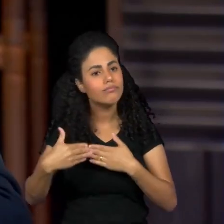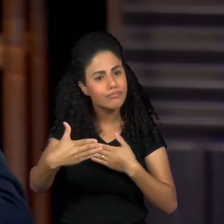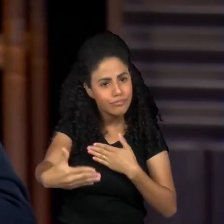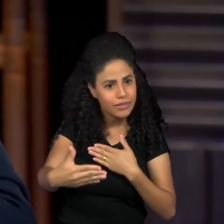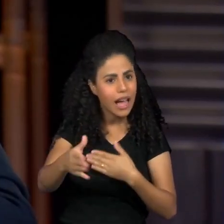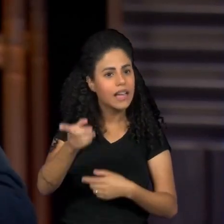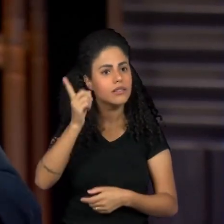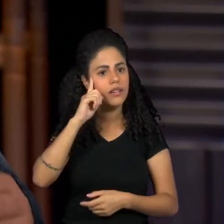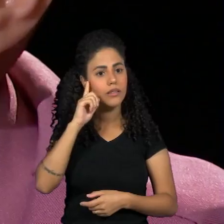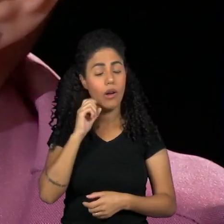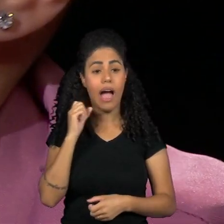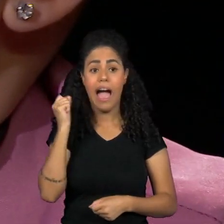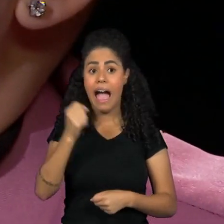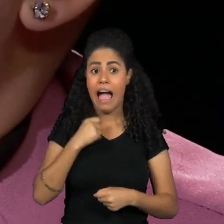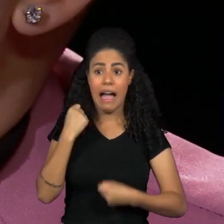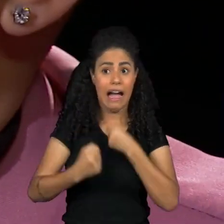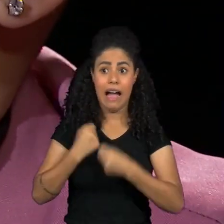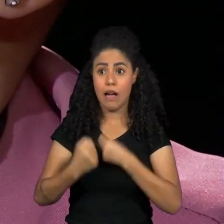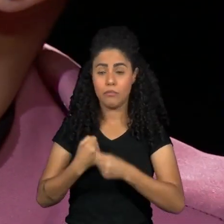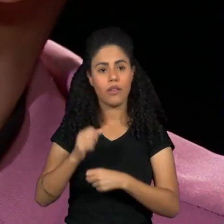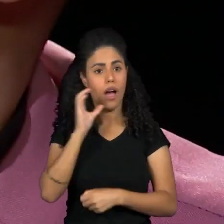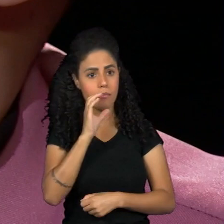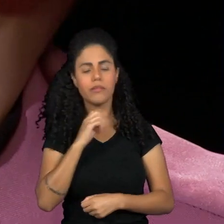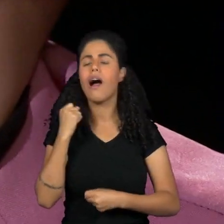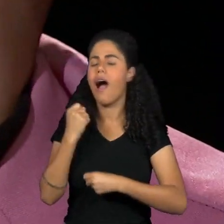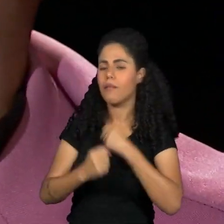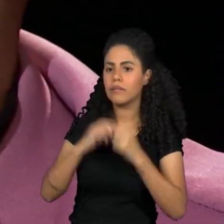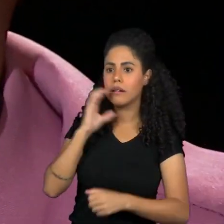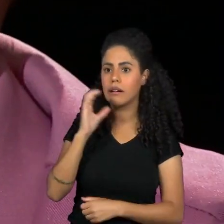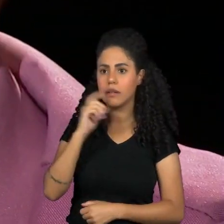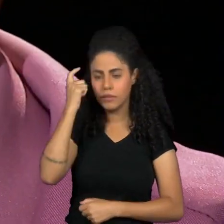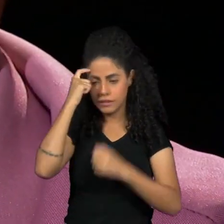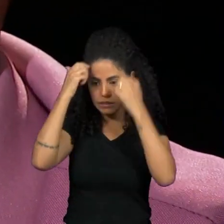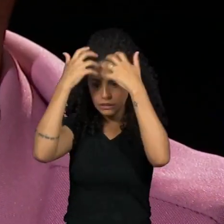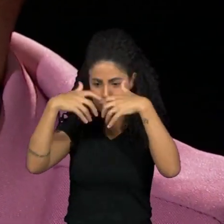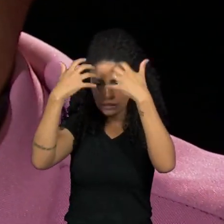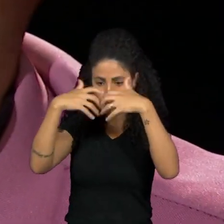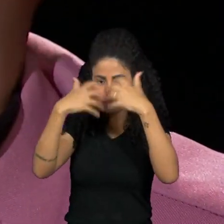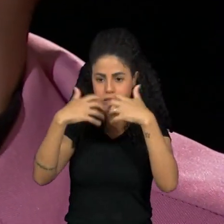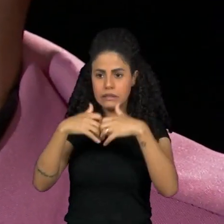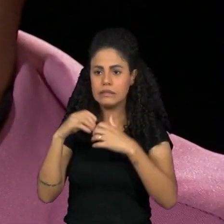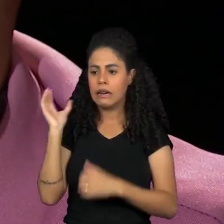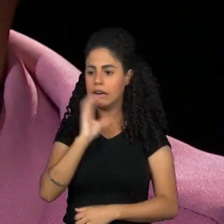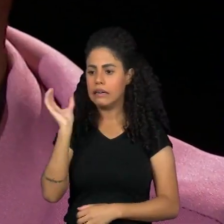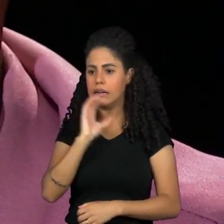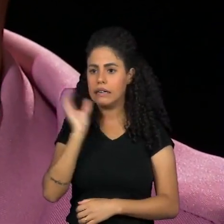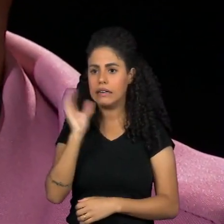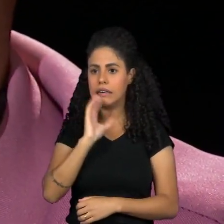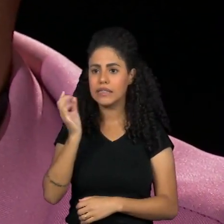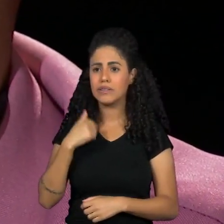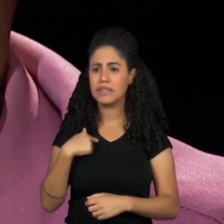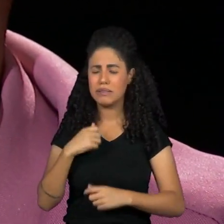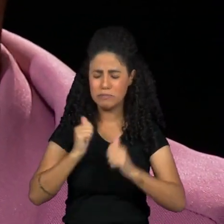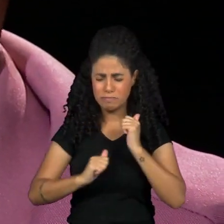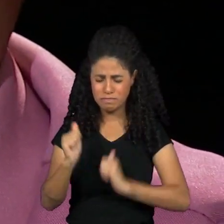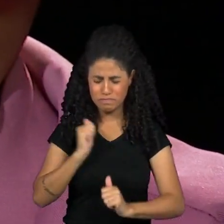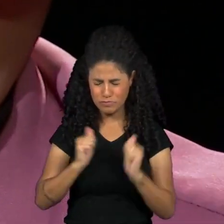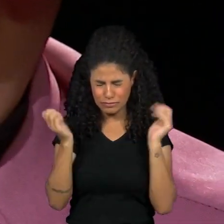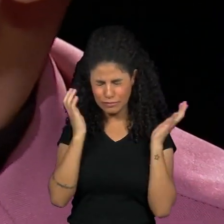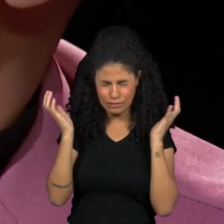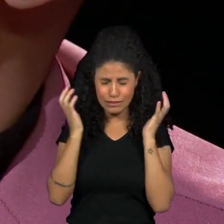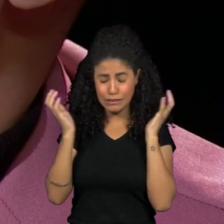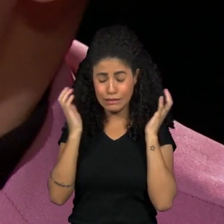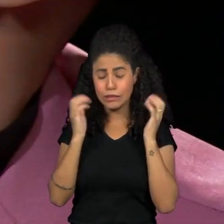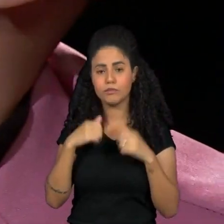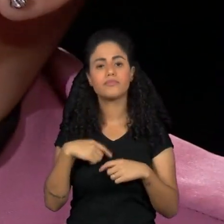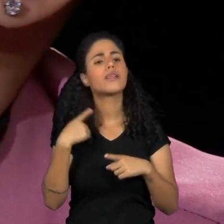mais acelerado. É isso, mais né? acelerado. Processando muitas coisas. Por isso que a gente costuma entrar tão facilmente nas crises. Por